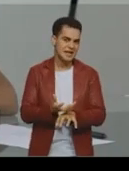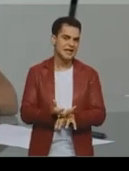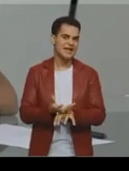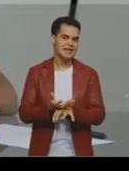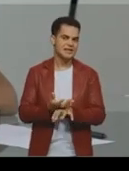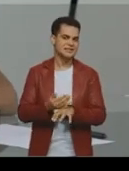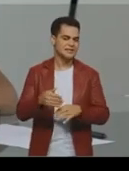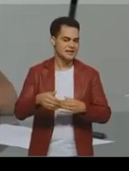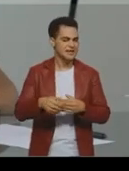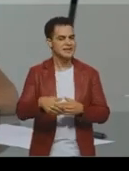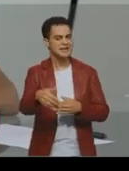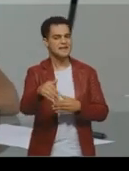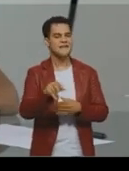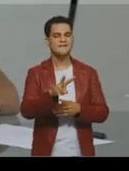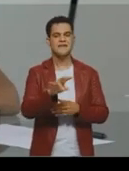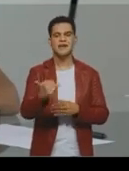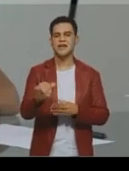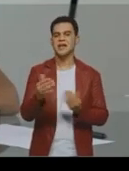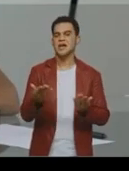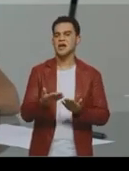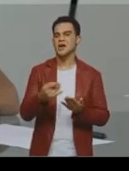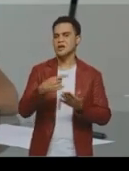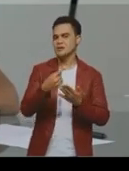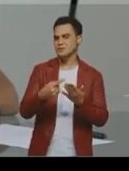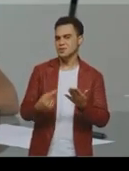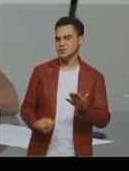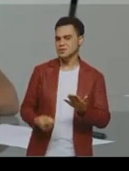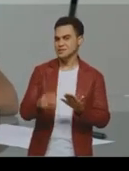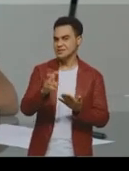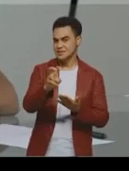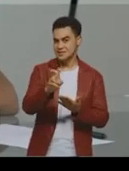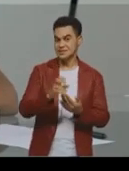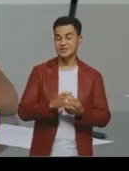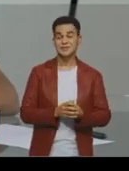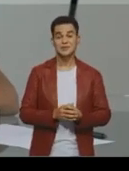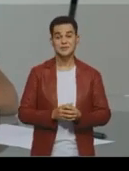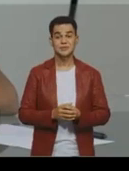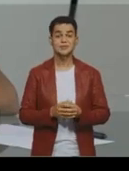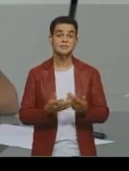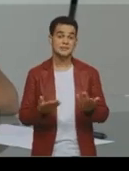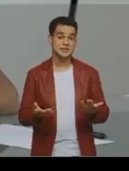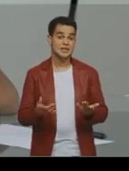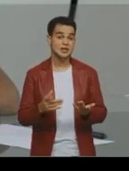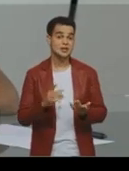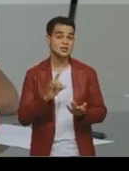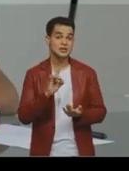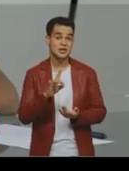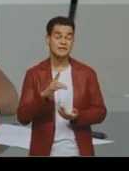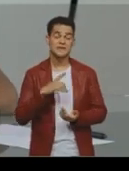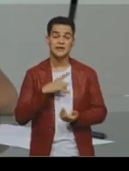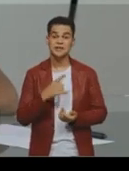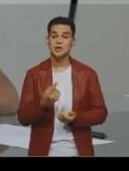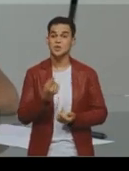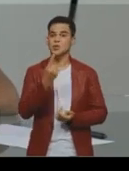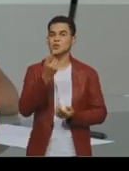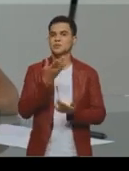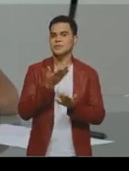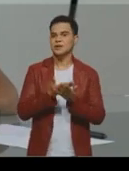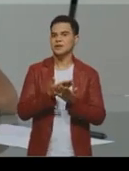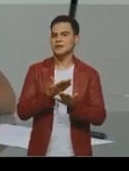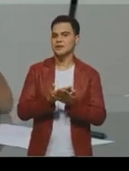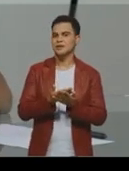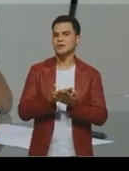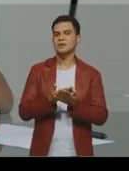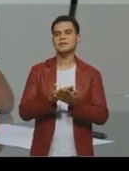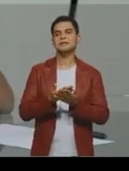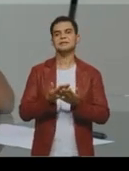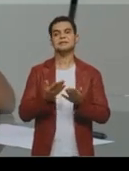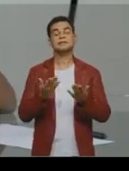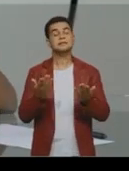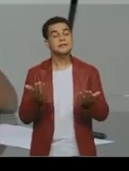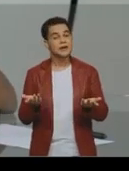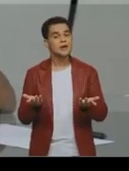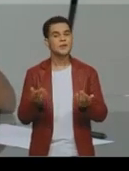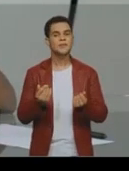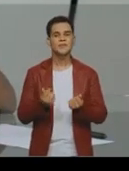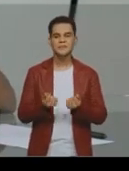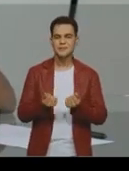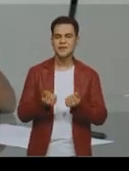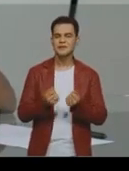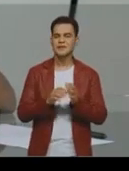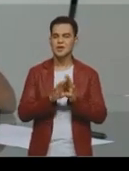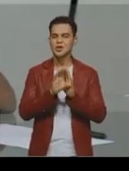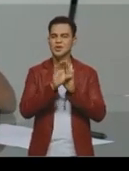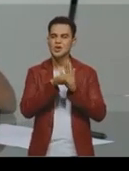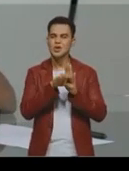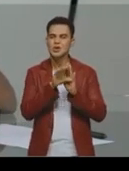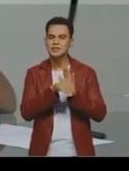nesse PET, no PET 5, ainda mais que nós só vamos ter uma aula, né, nesse PET. Então ficou esses